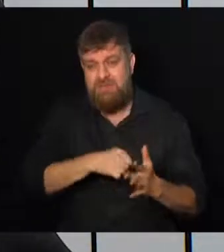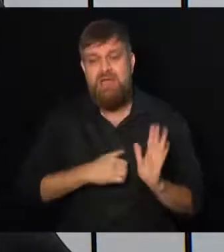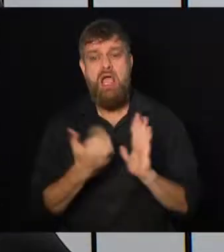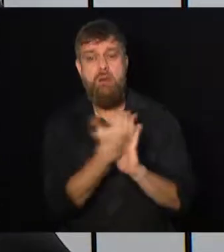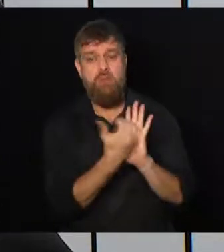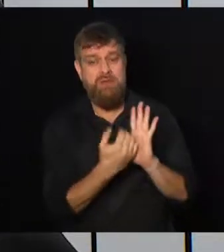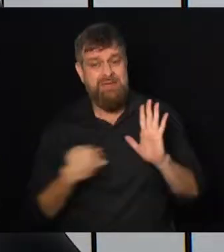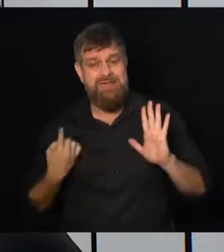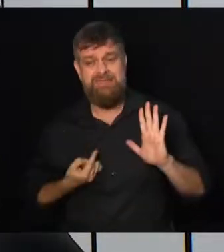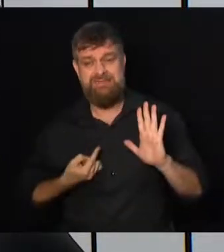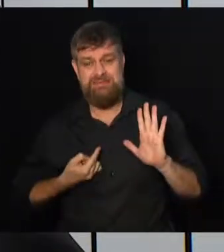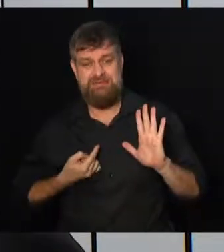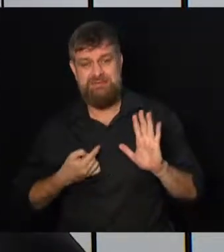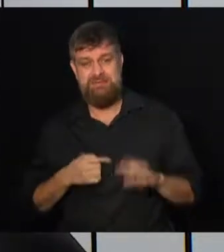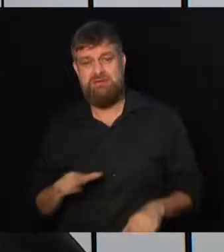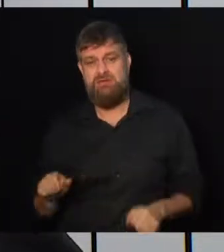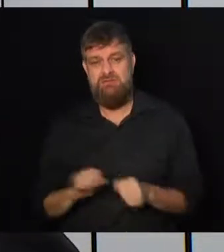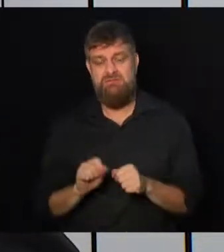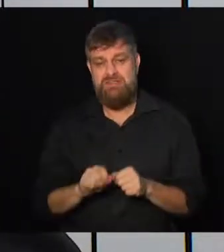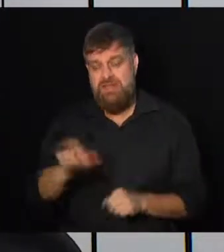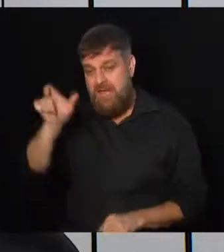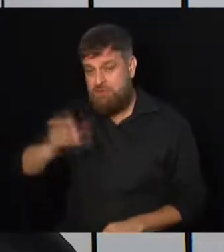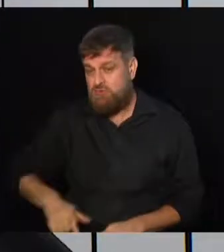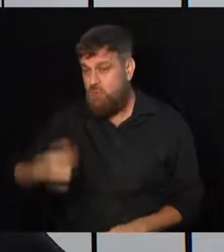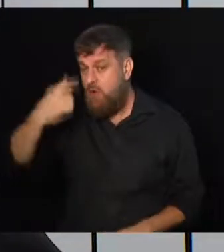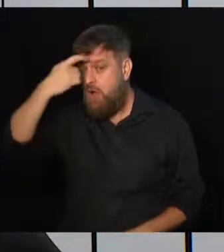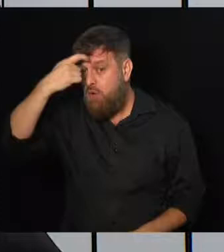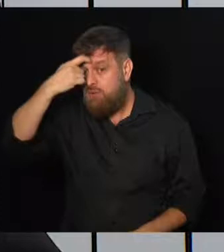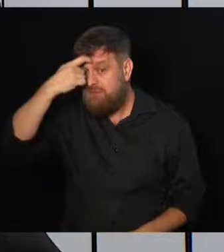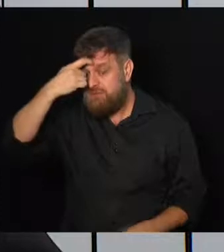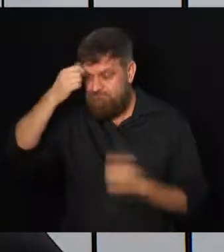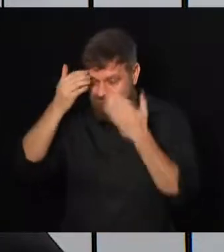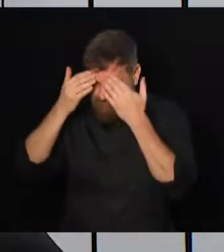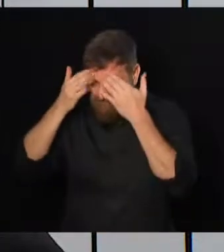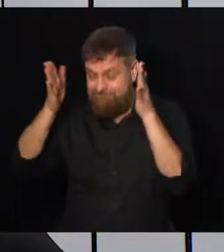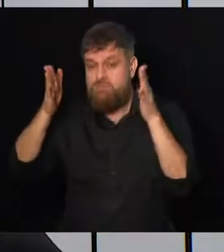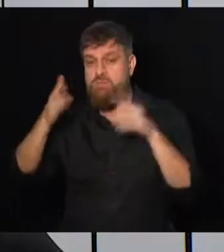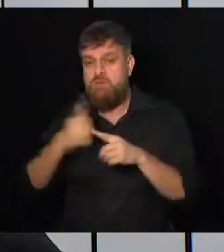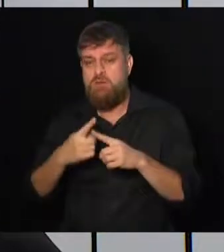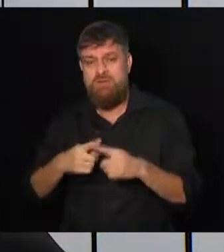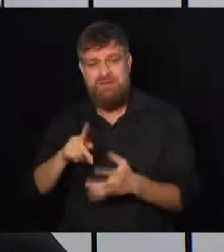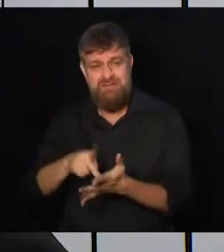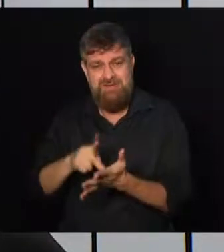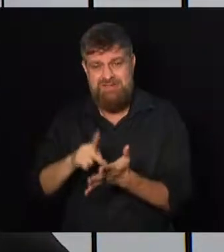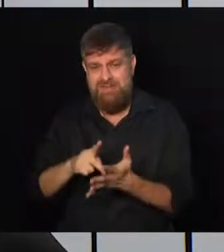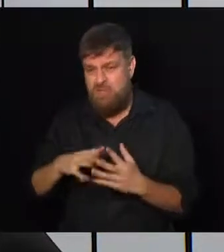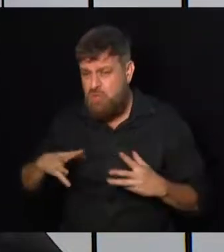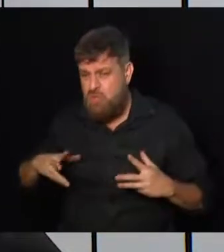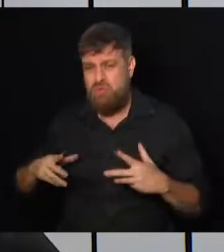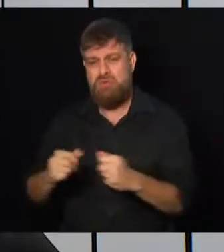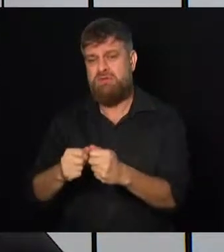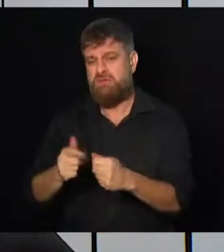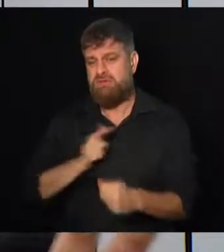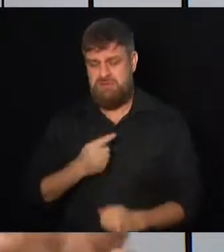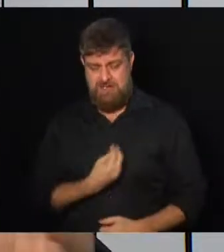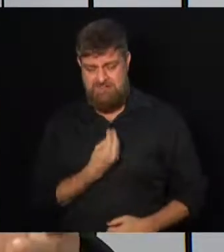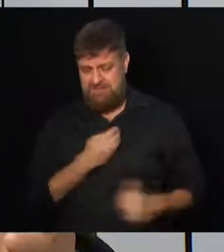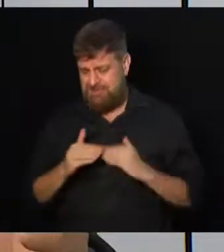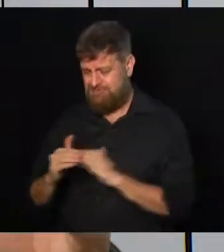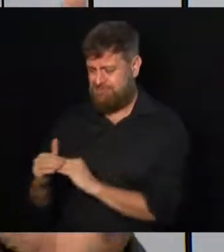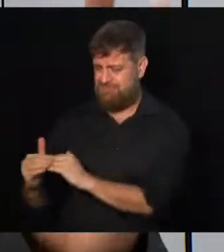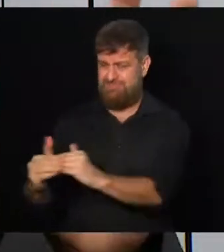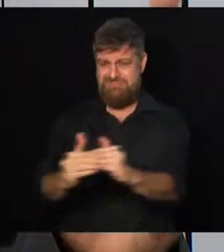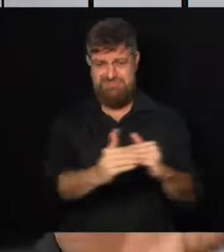gente chama de despertar a conscientização. Porque, na verdade, todos nós estamos no mesmo barco.